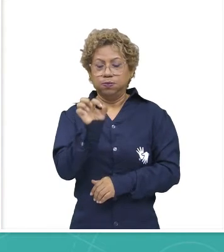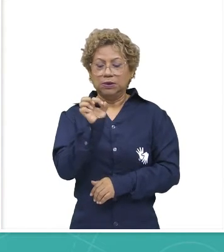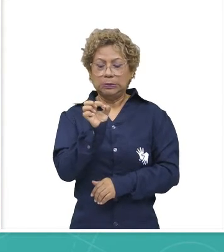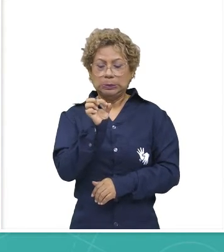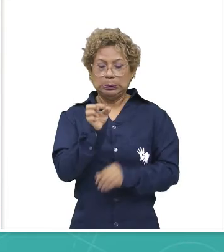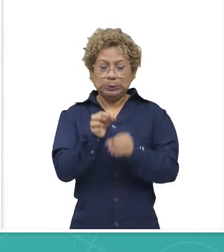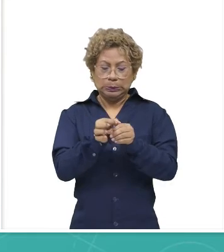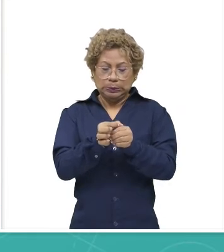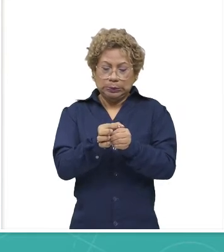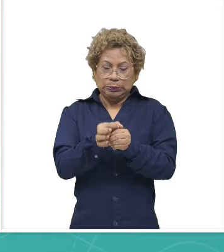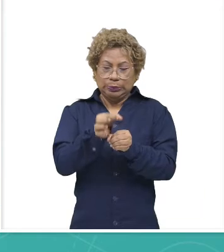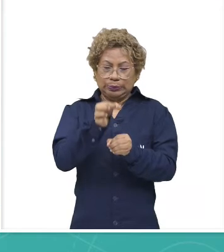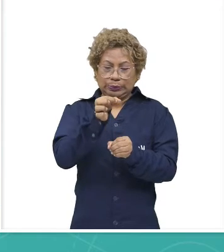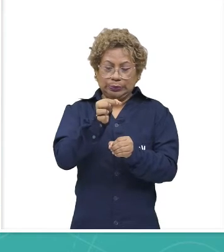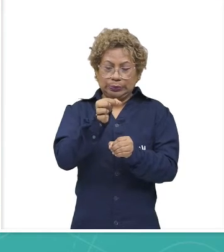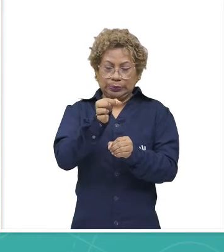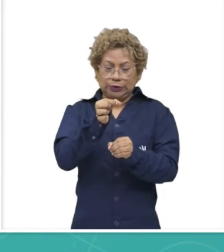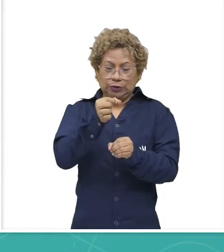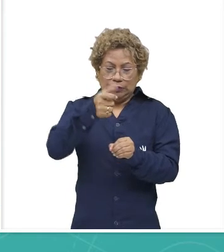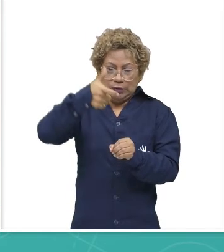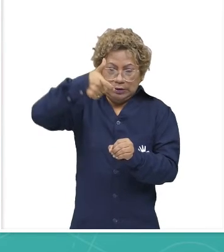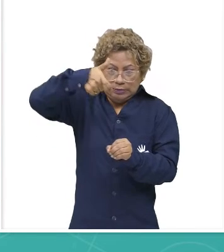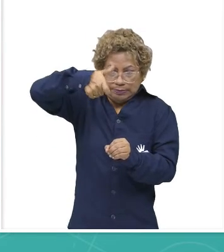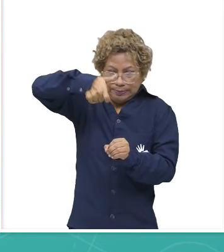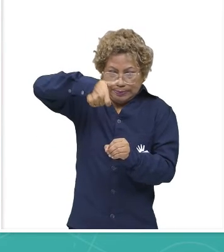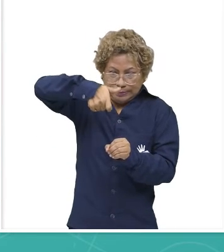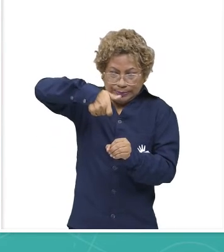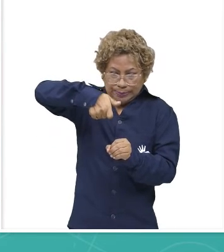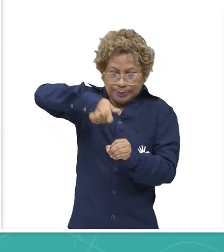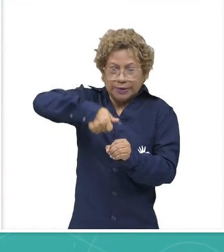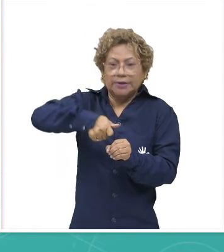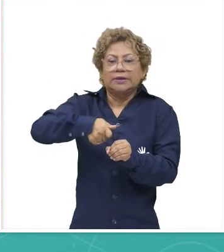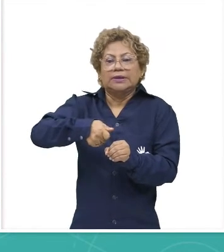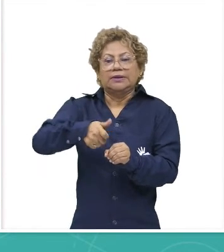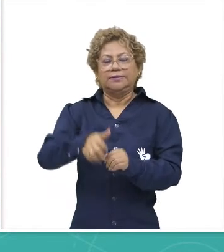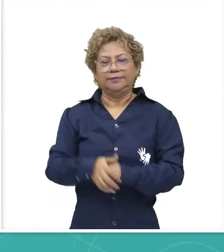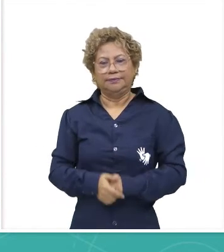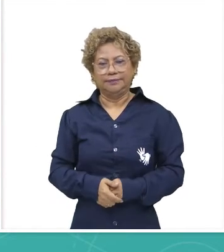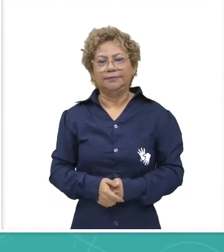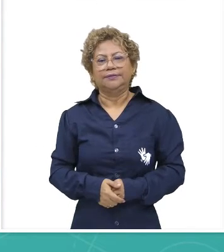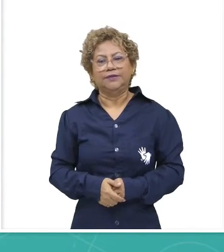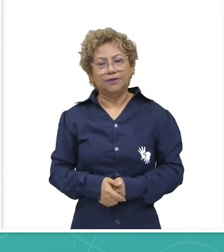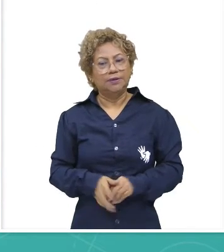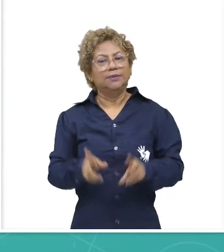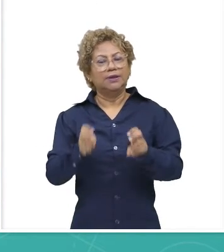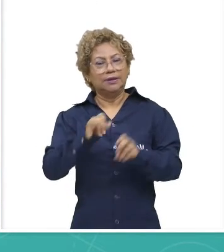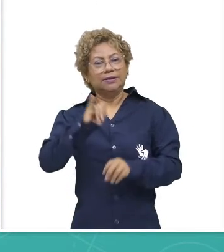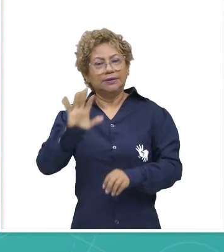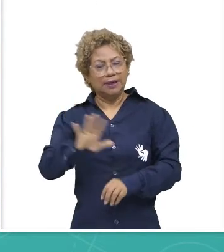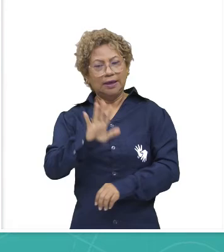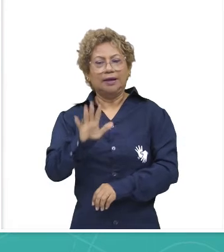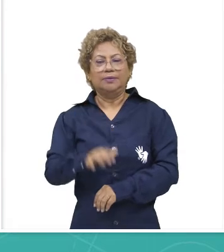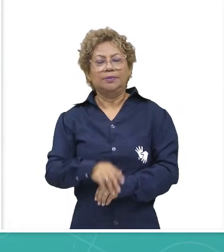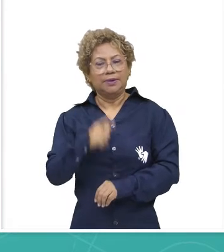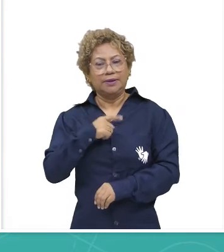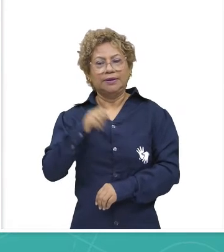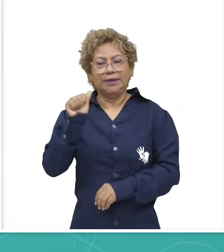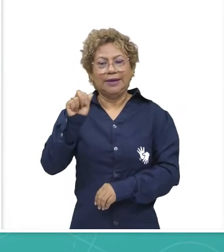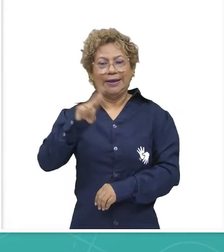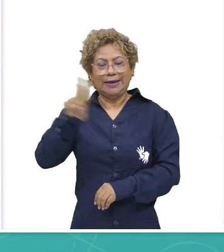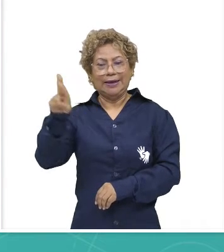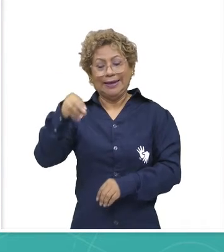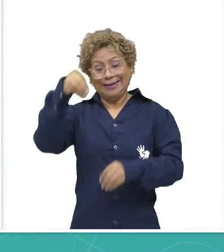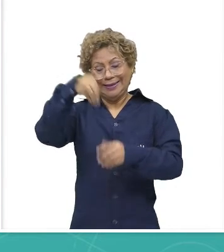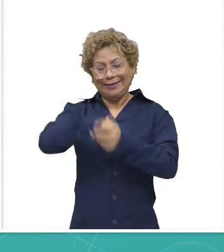você fechar ali a ponta do êmbolo, né, de uma injeção, você não consegue ir até o final, porque tem ar ali dentro. Então,